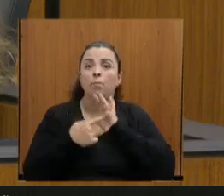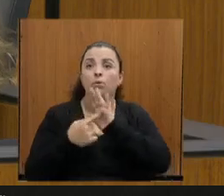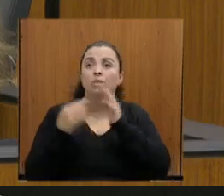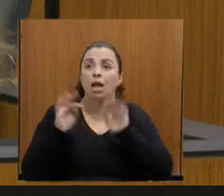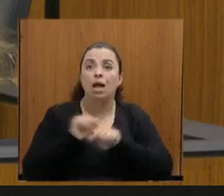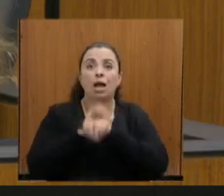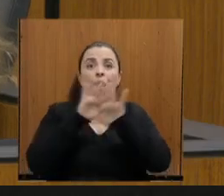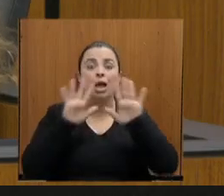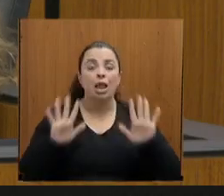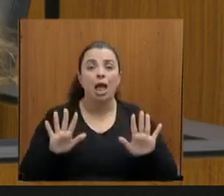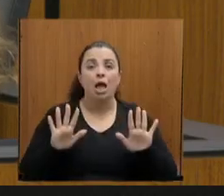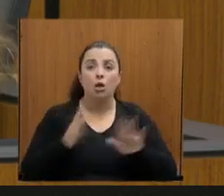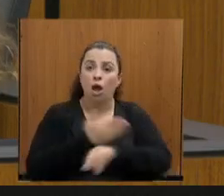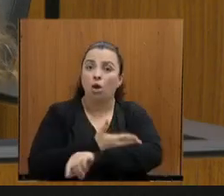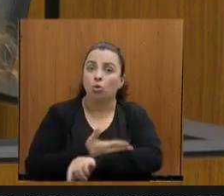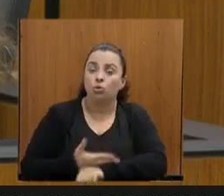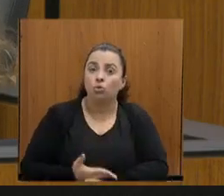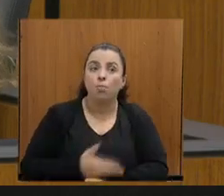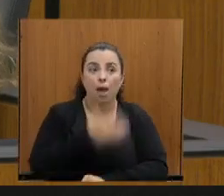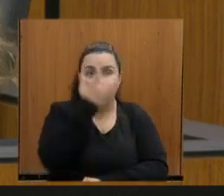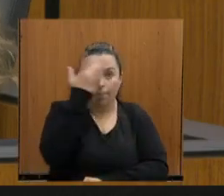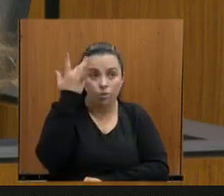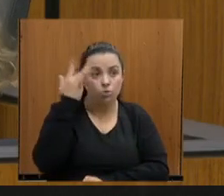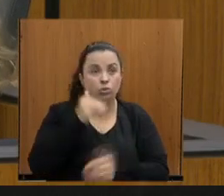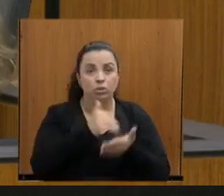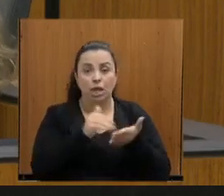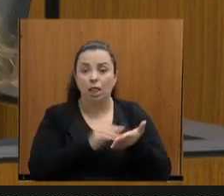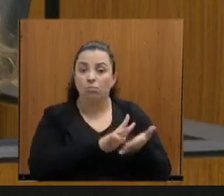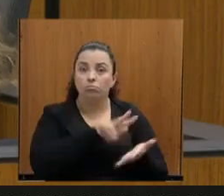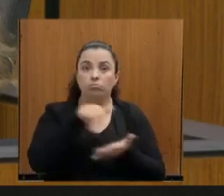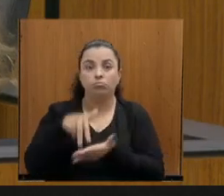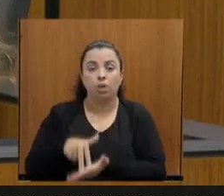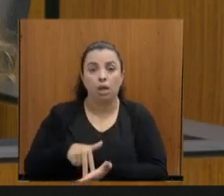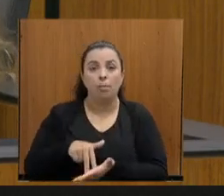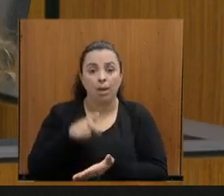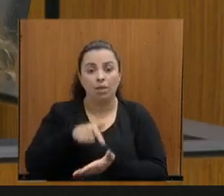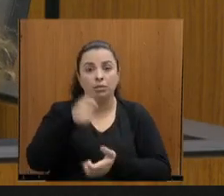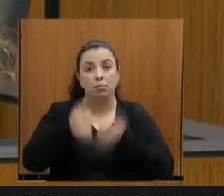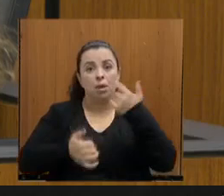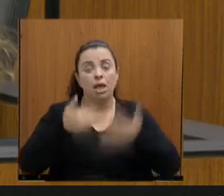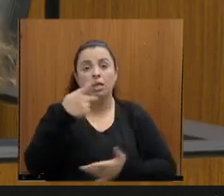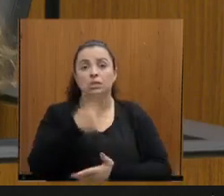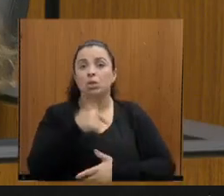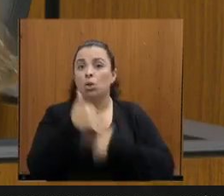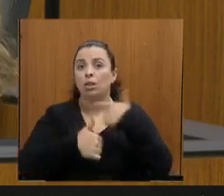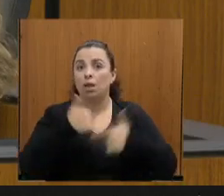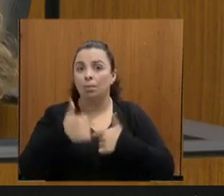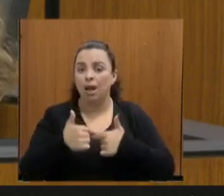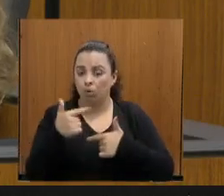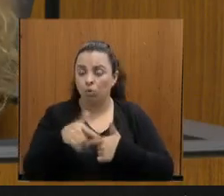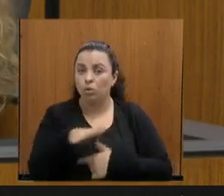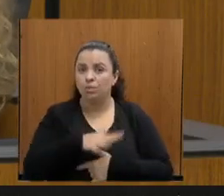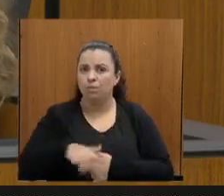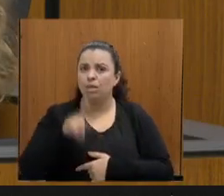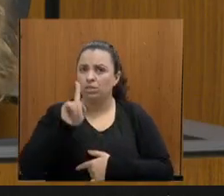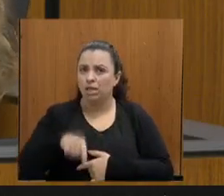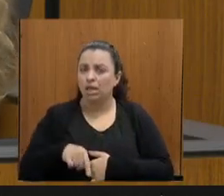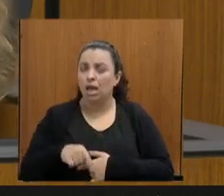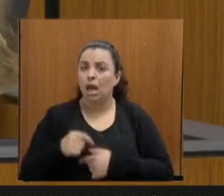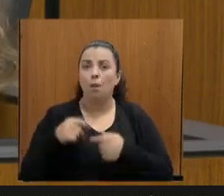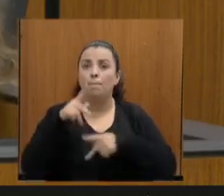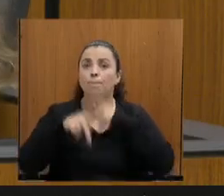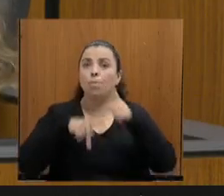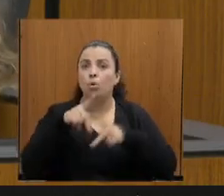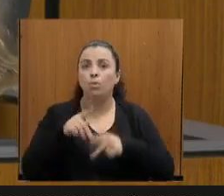a presença dos secretários para prestar contas do trabalho desenvolvido é um espaço que público ou privado